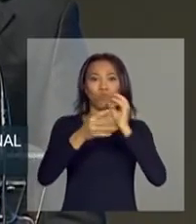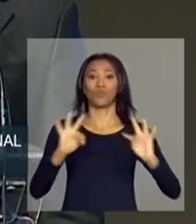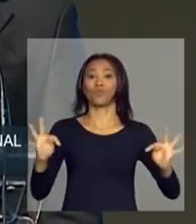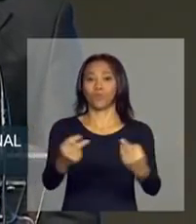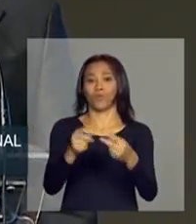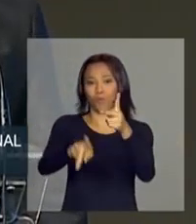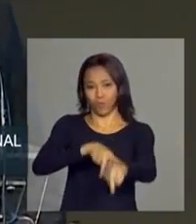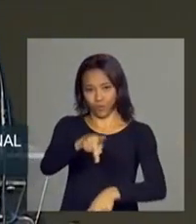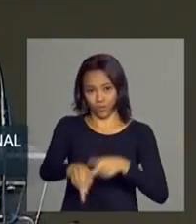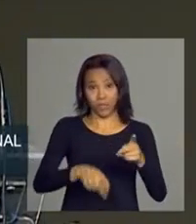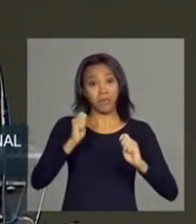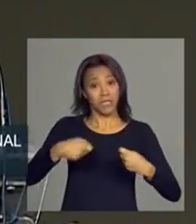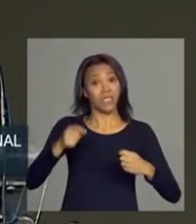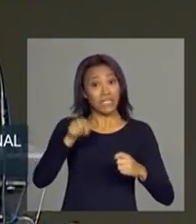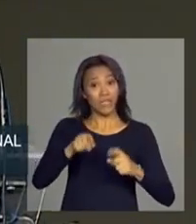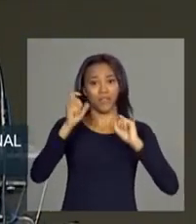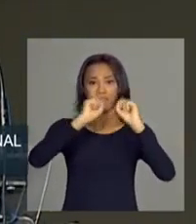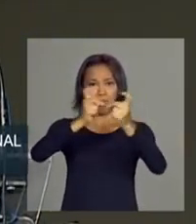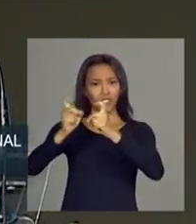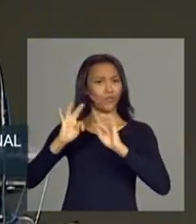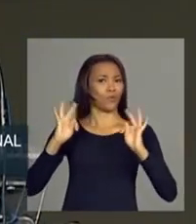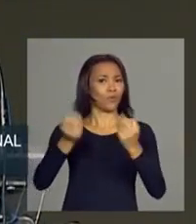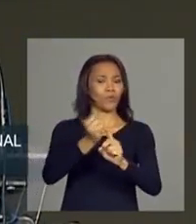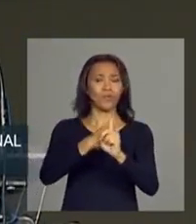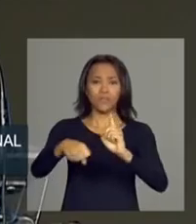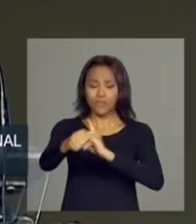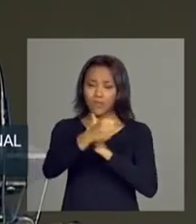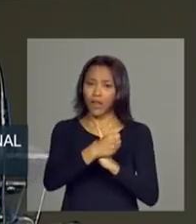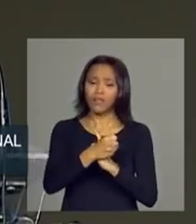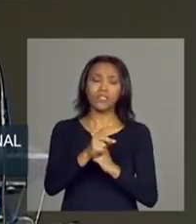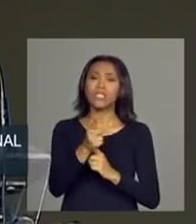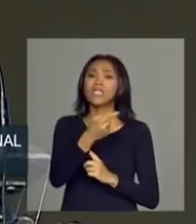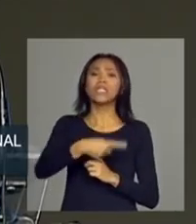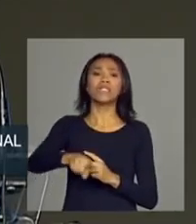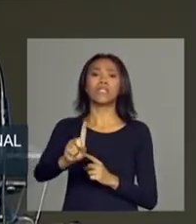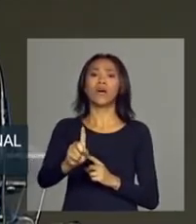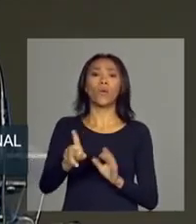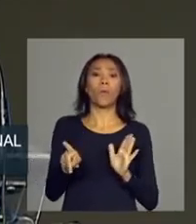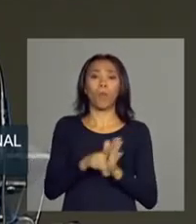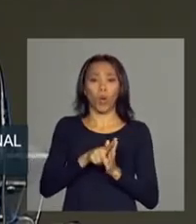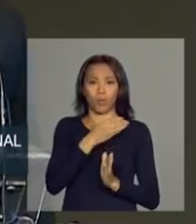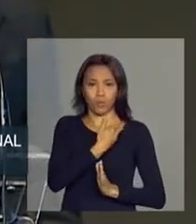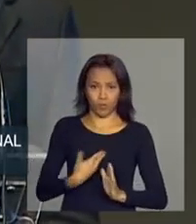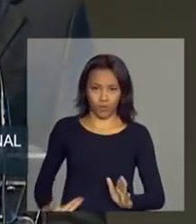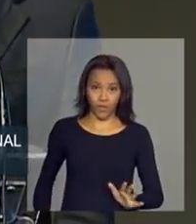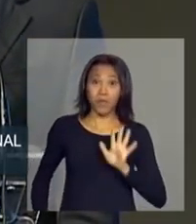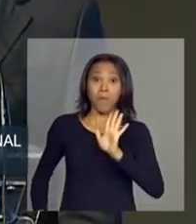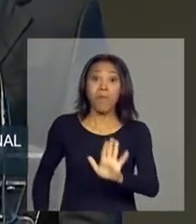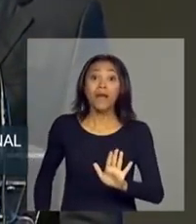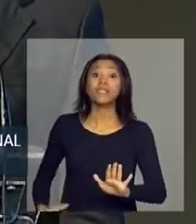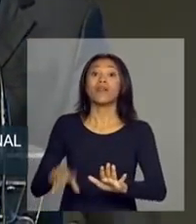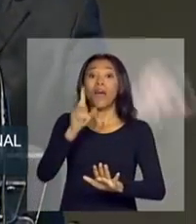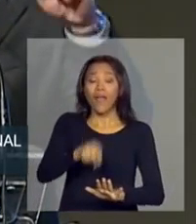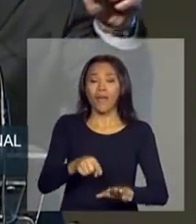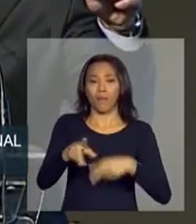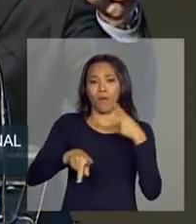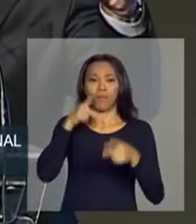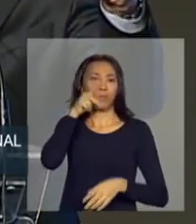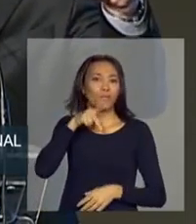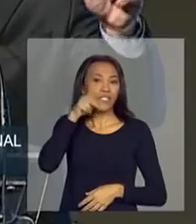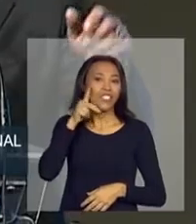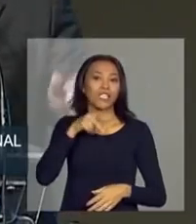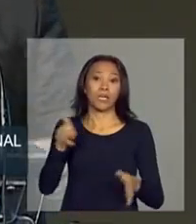Nós resolvemos fazer a segunda PNDR não mais trancados no gabinete. Estamos fazendo a